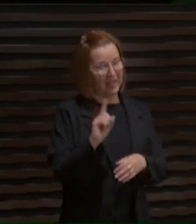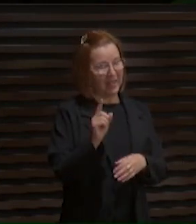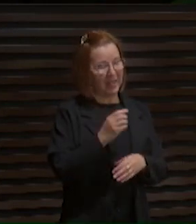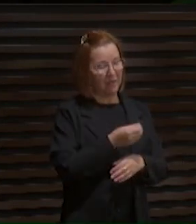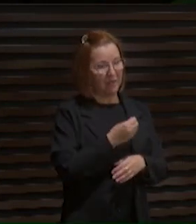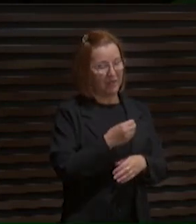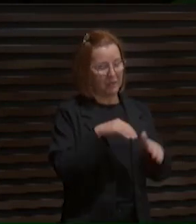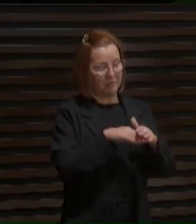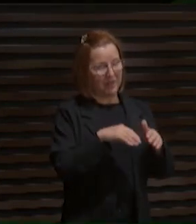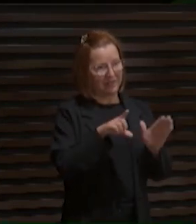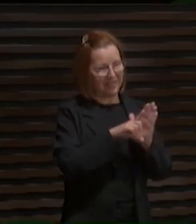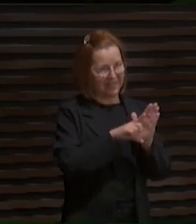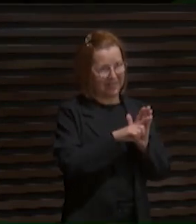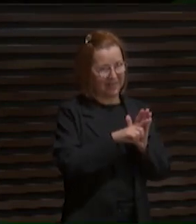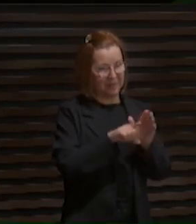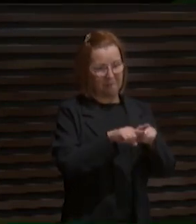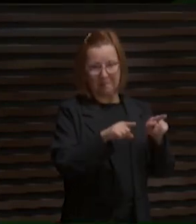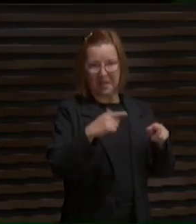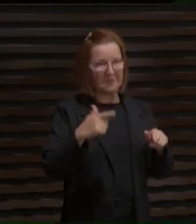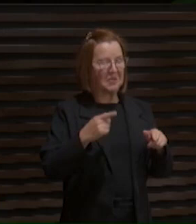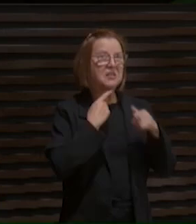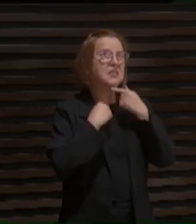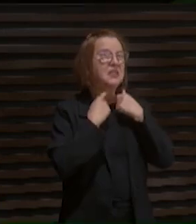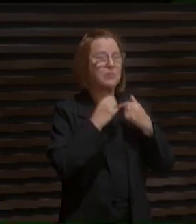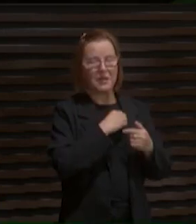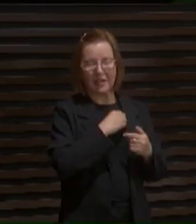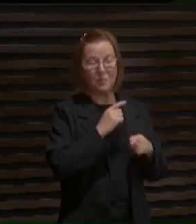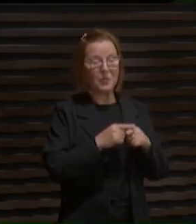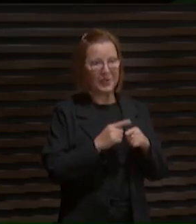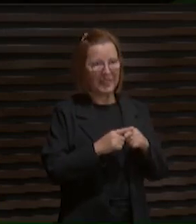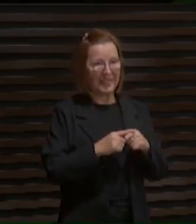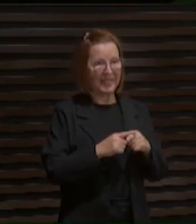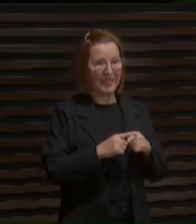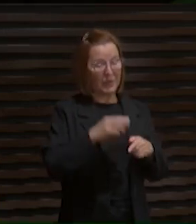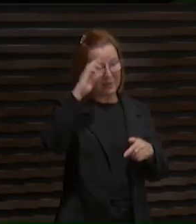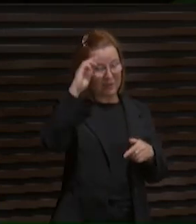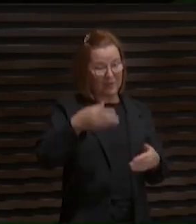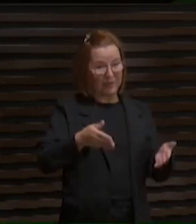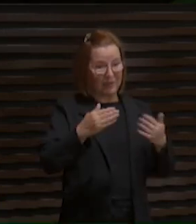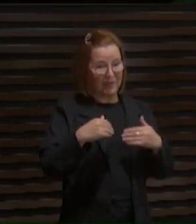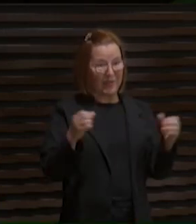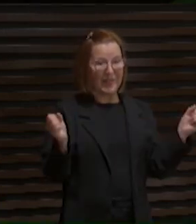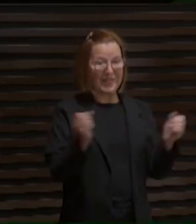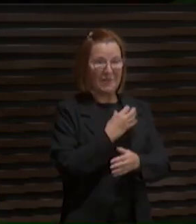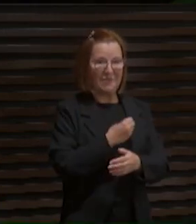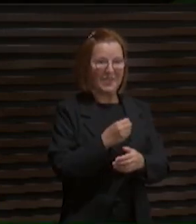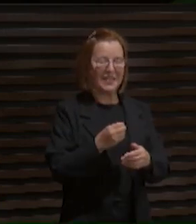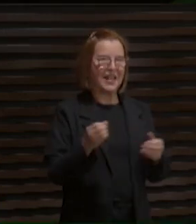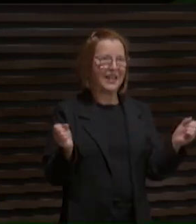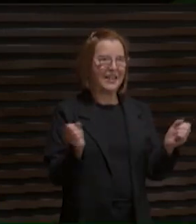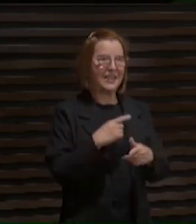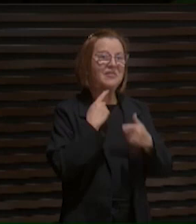pecar. Ele nos deu nova vida, novos desejos e novos gostos. Nele não